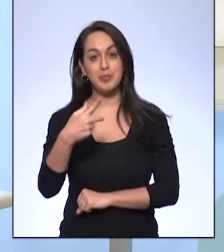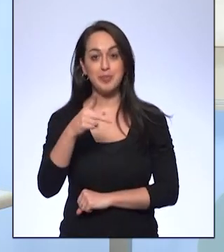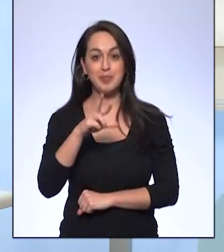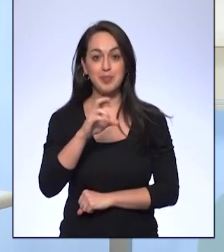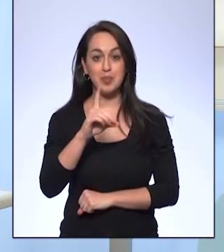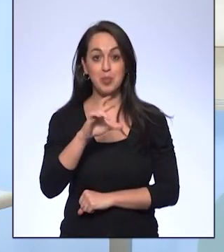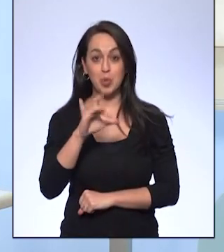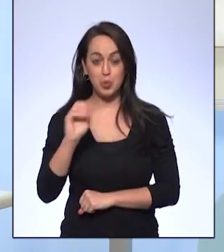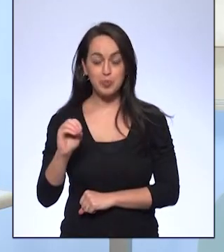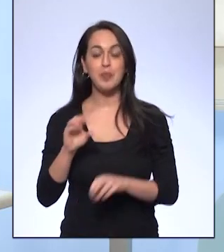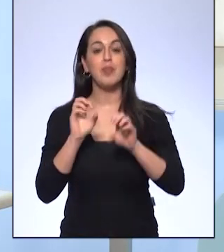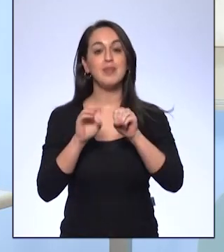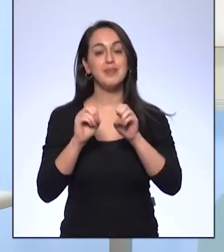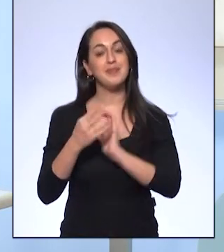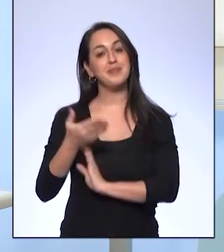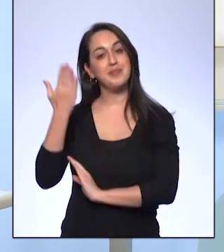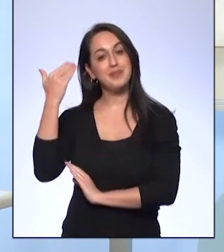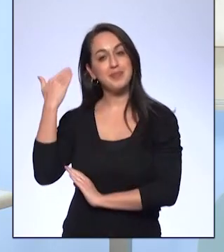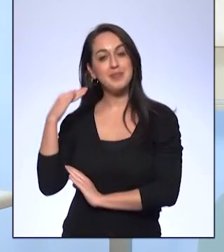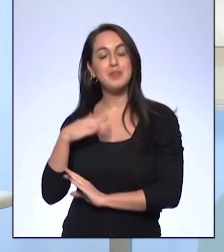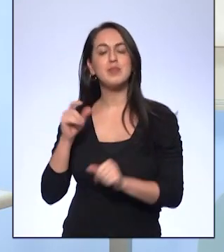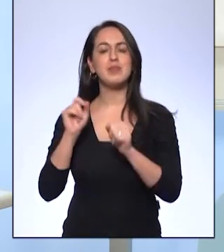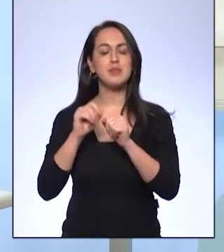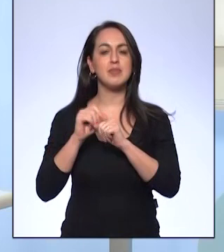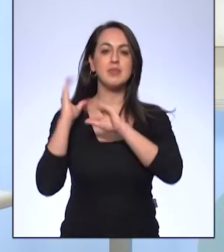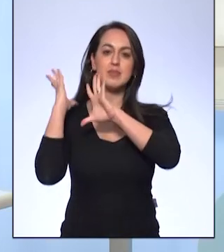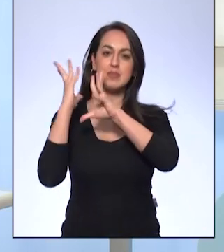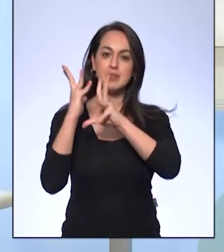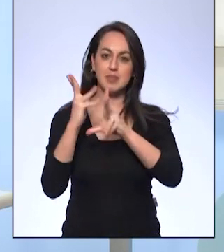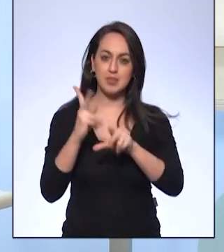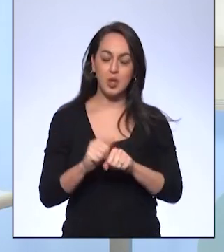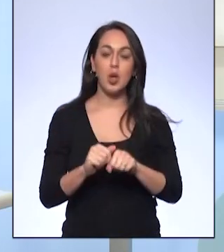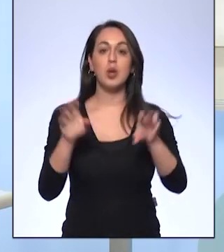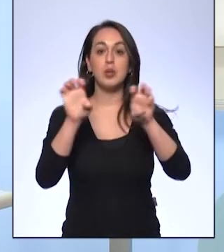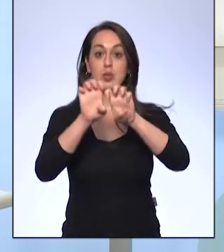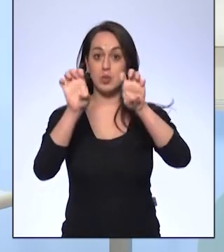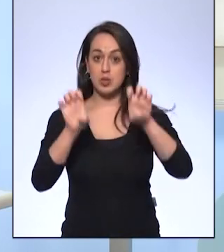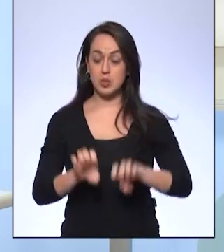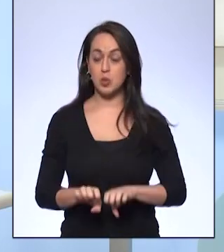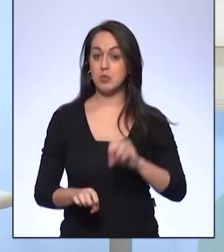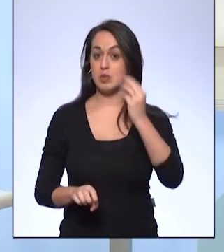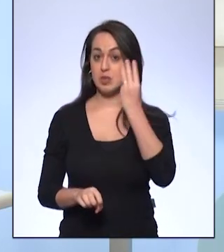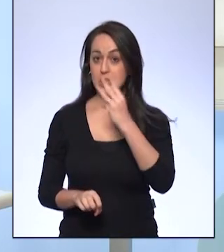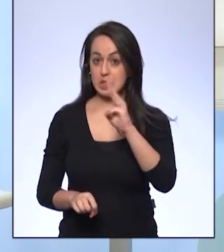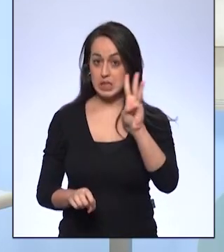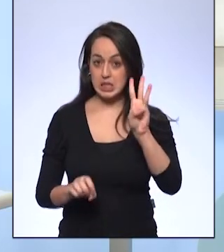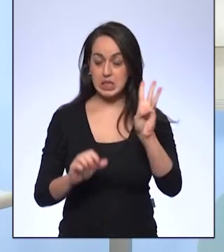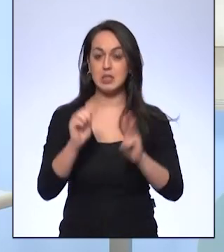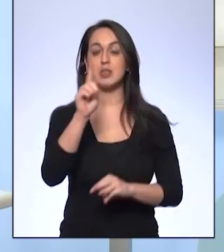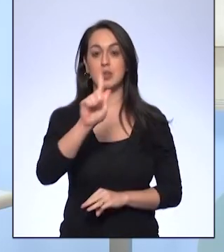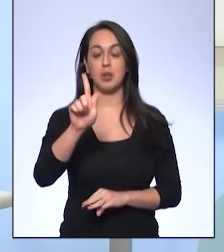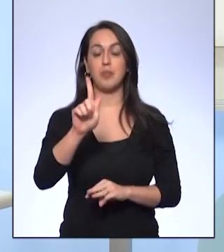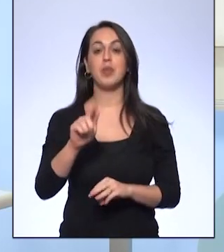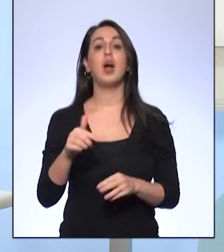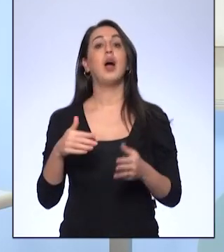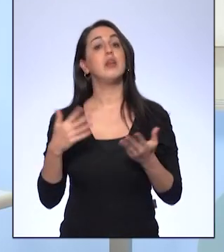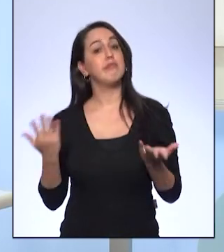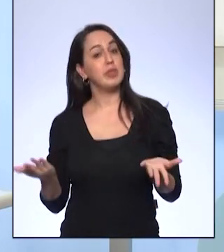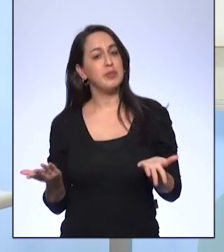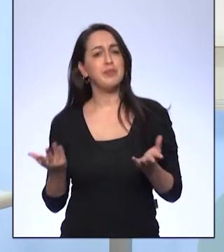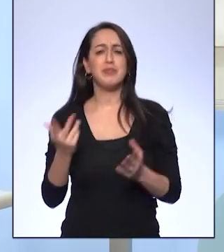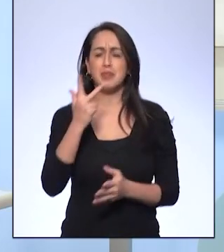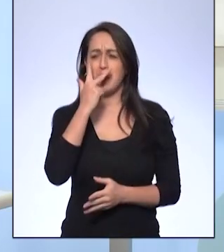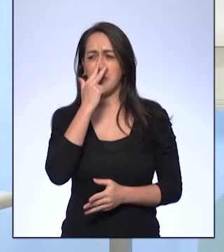aula passada, nós fizemos uma revisão para a equação do terceiro grau. Então, a aula vai parecer